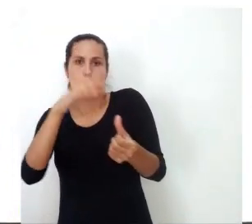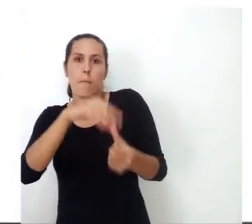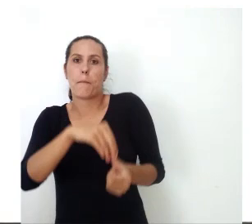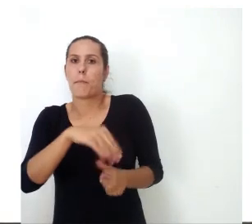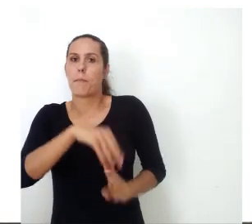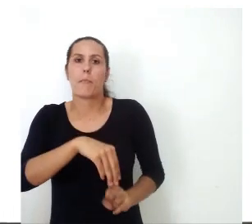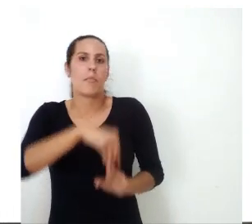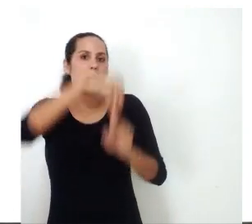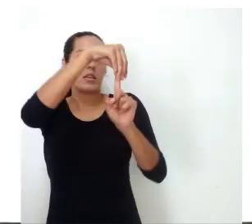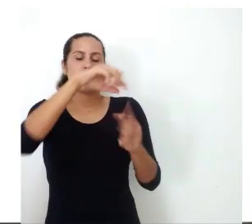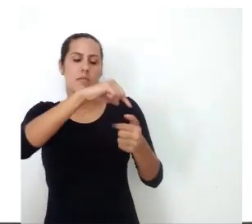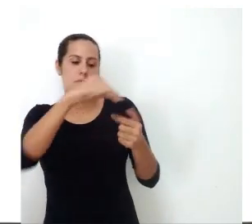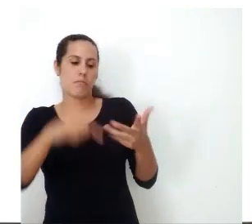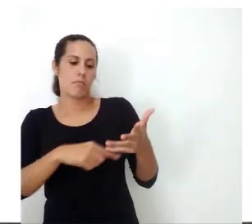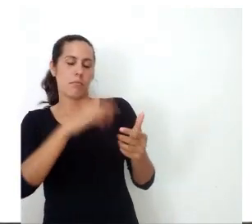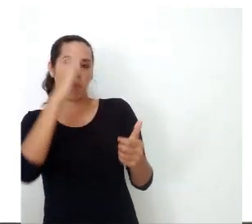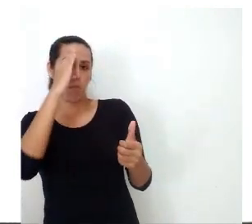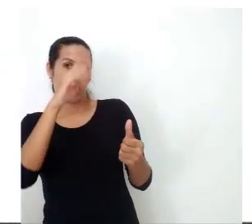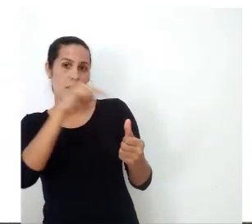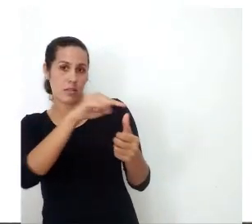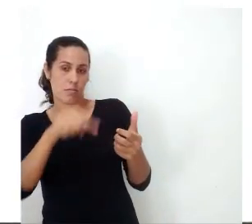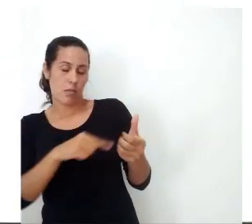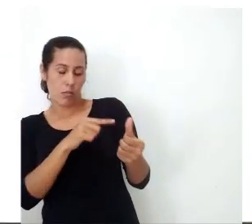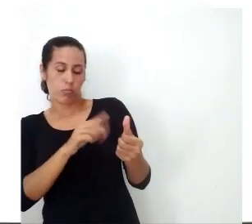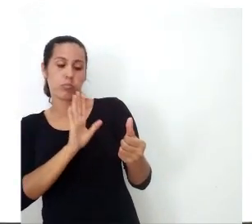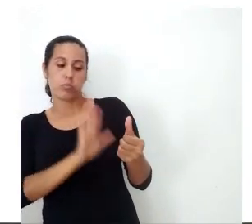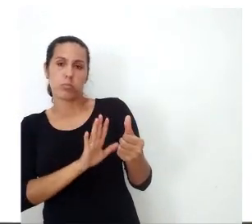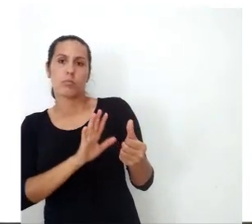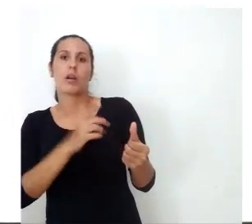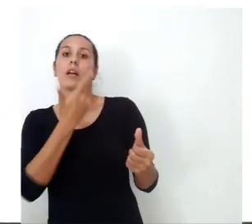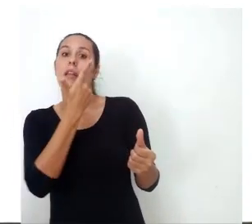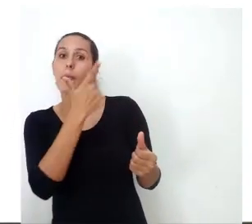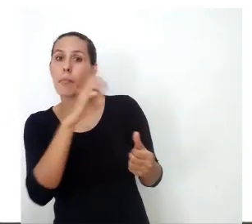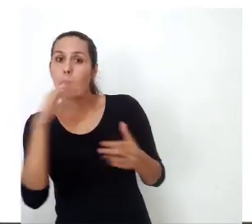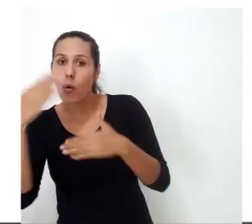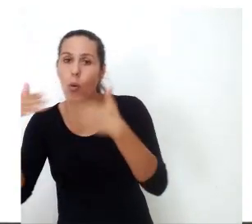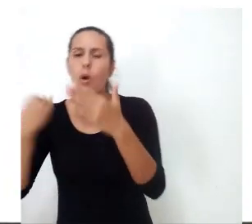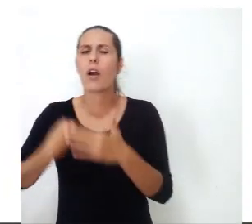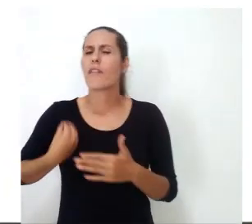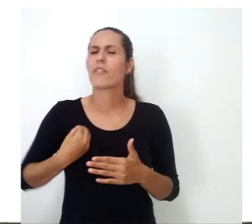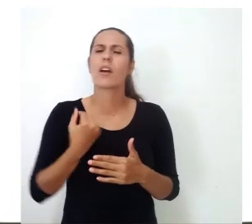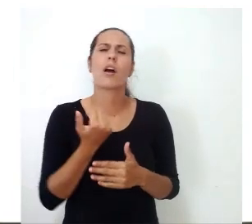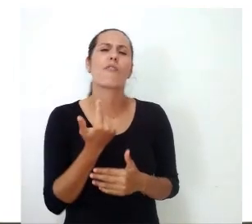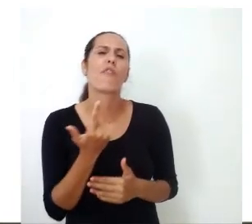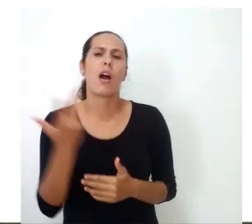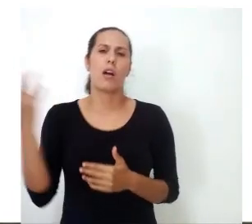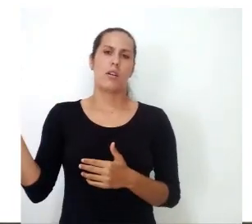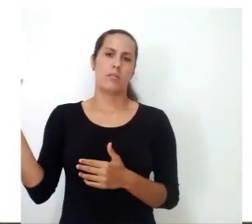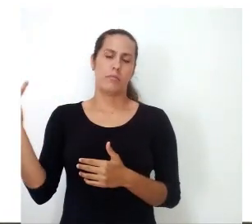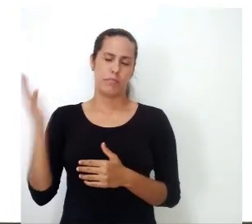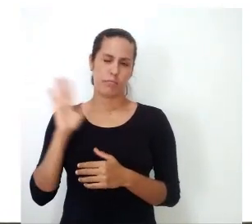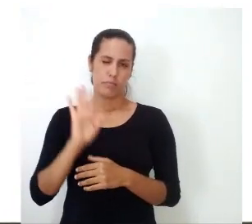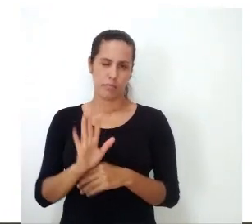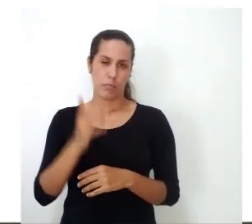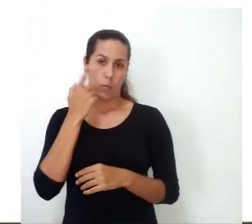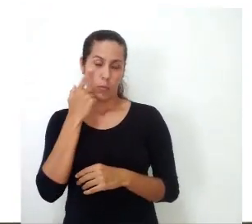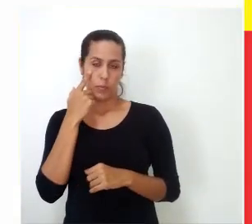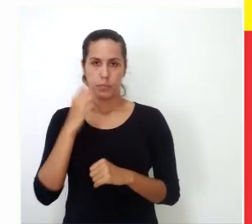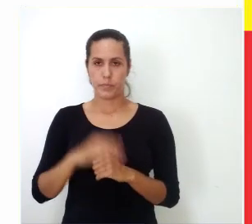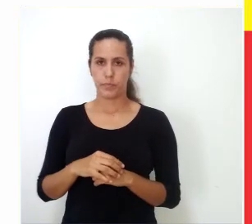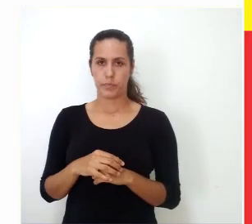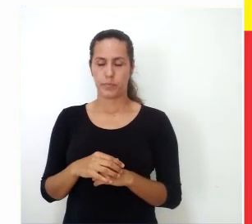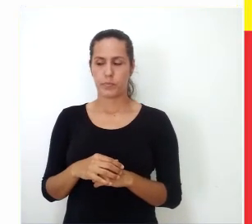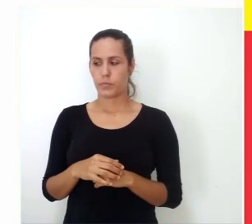as principais. Na próxima imagem, vocês vão ver que existem outras placas